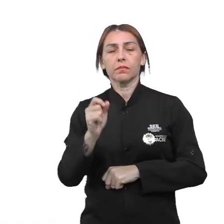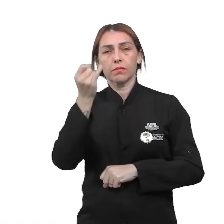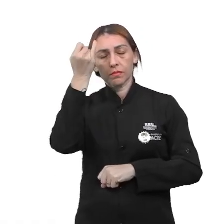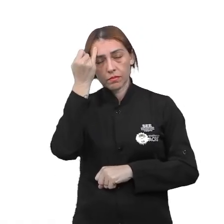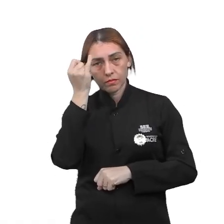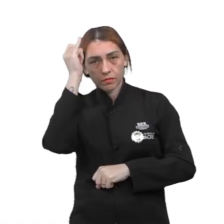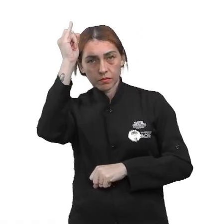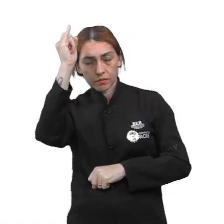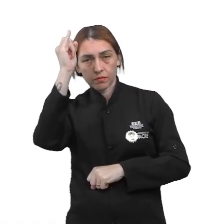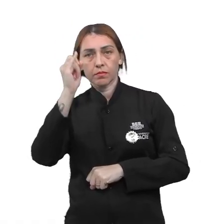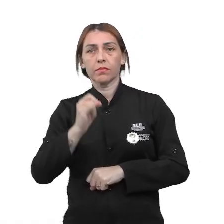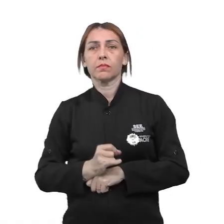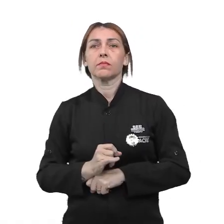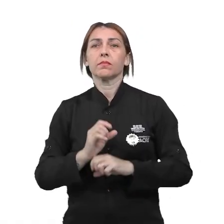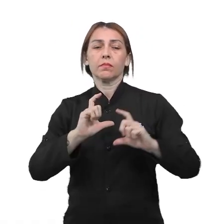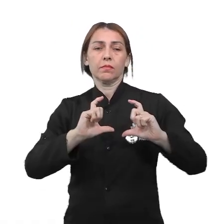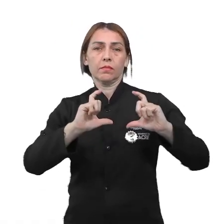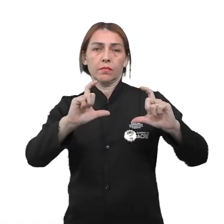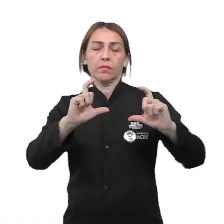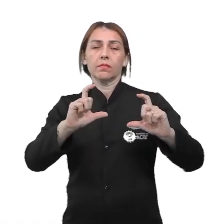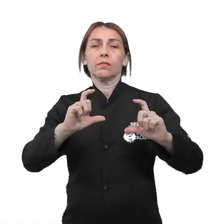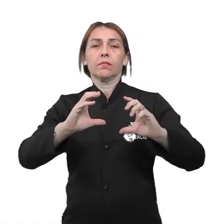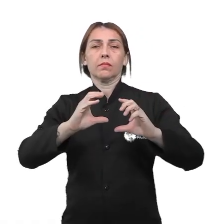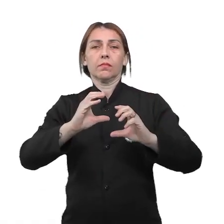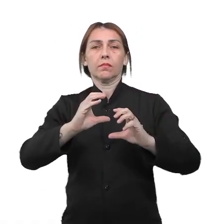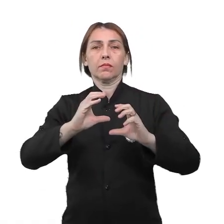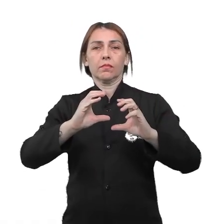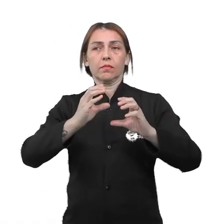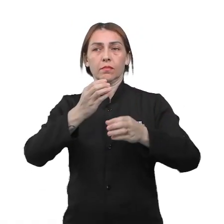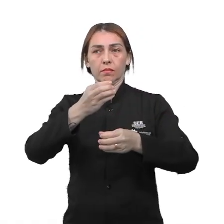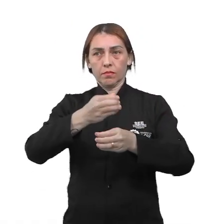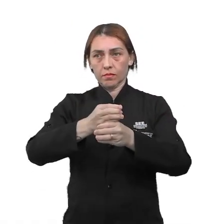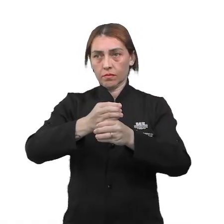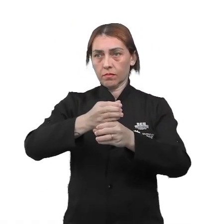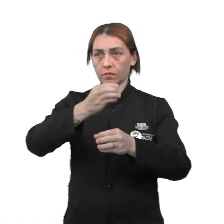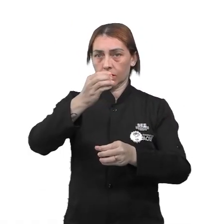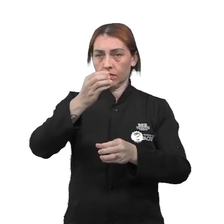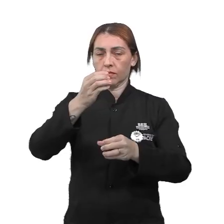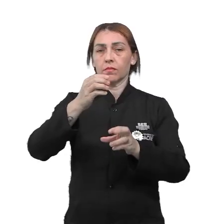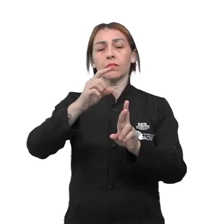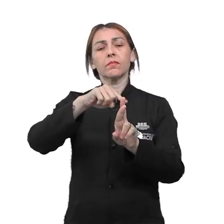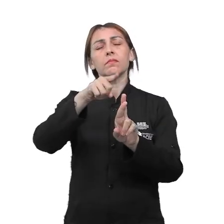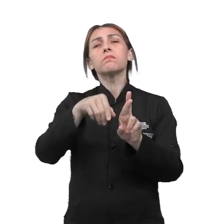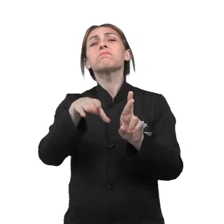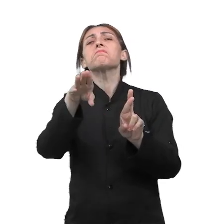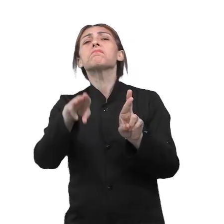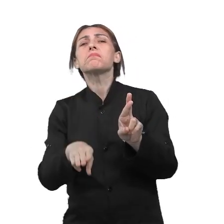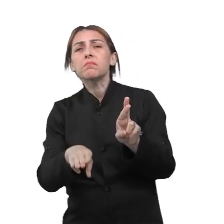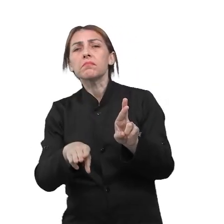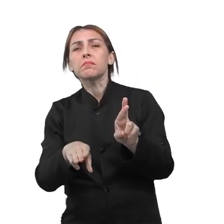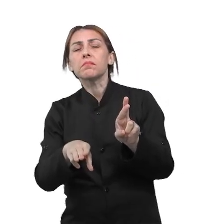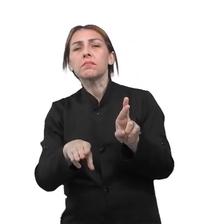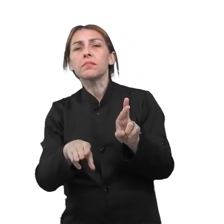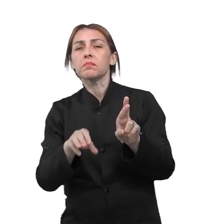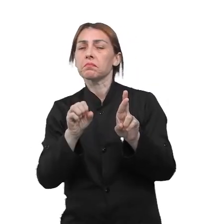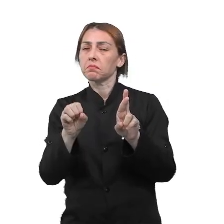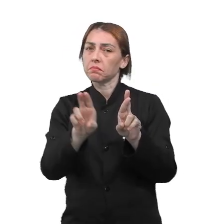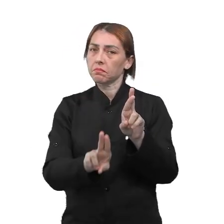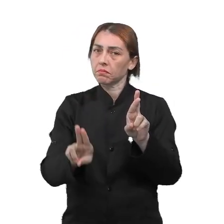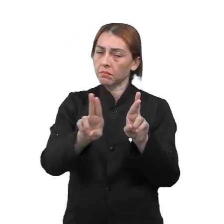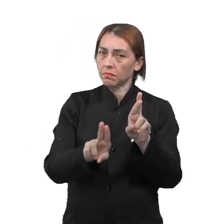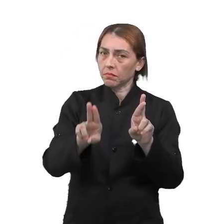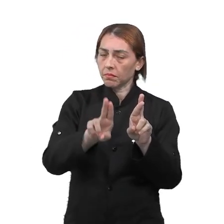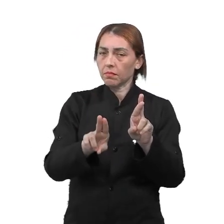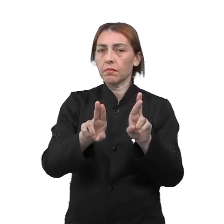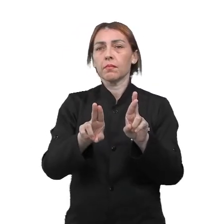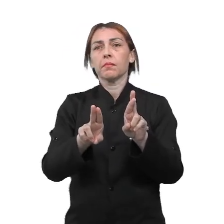ideia de fórmula do cilindro, né, que é o πr ao quadrado vezes a altura. Quem é o π? Você pode utilizar ou não. Se você olhar